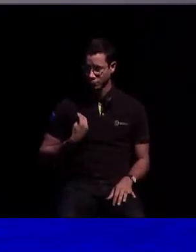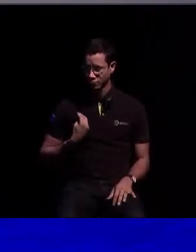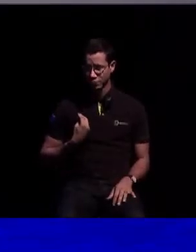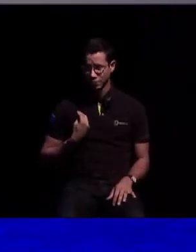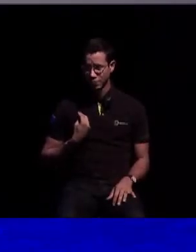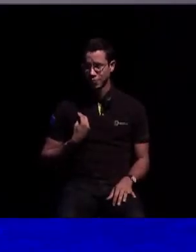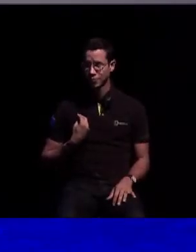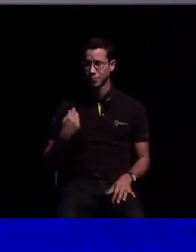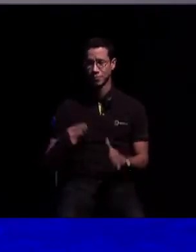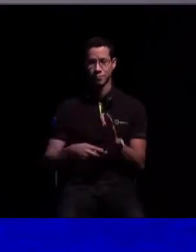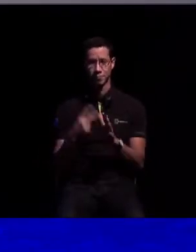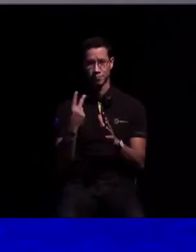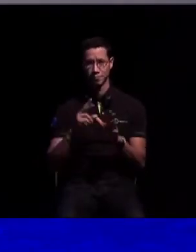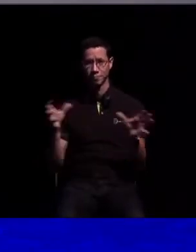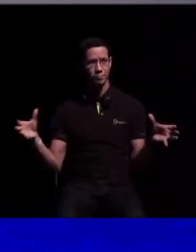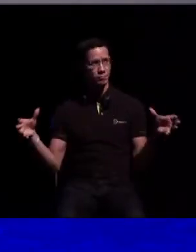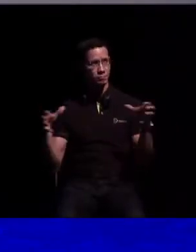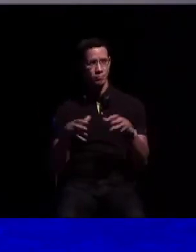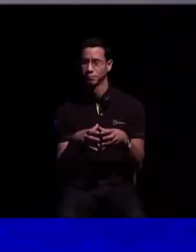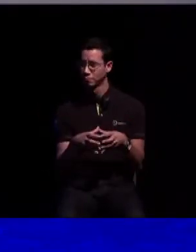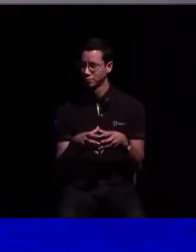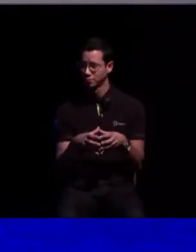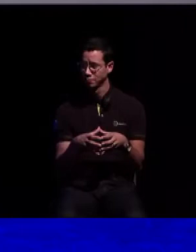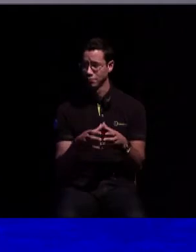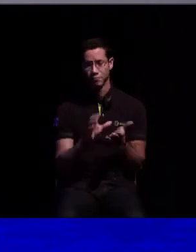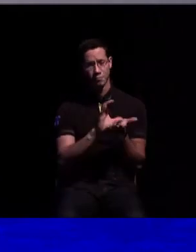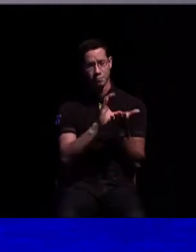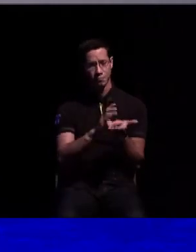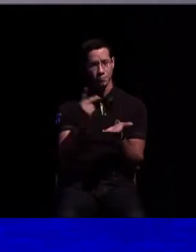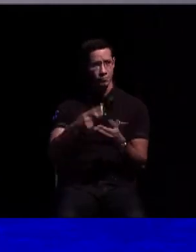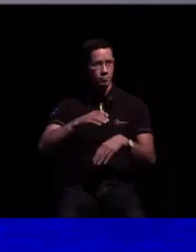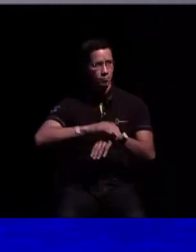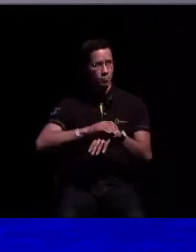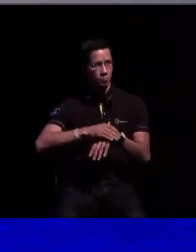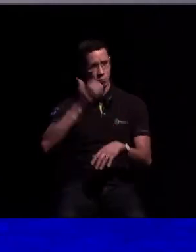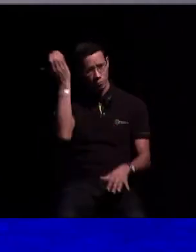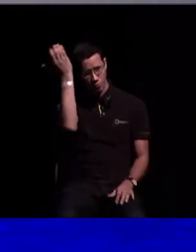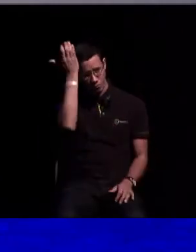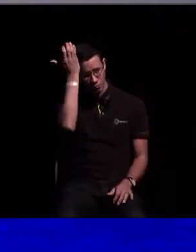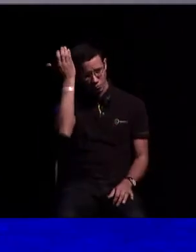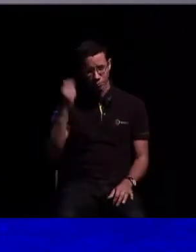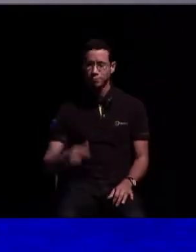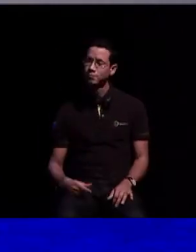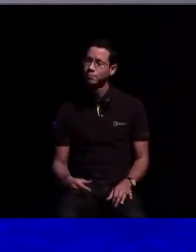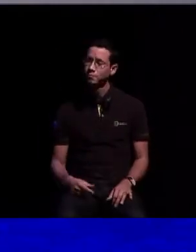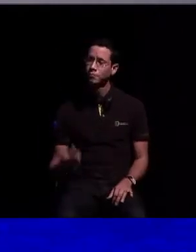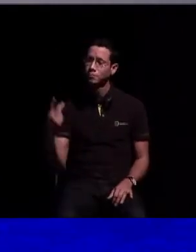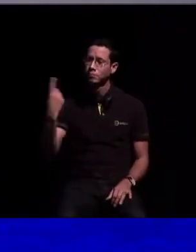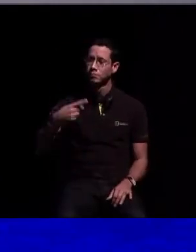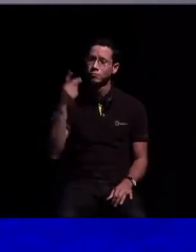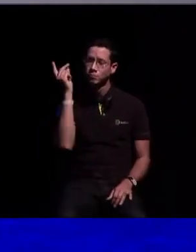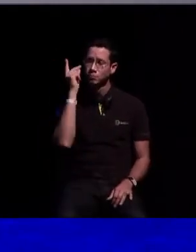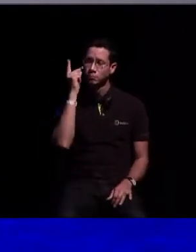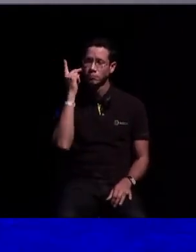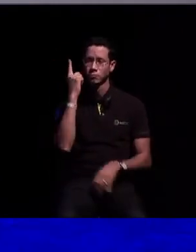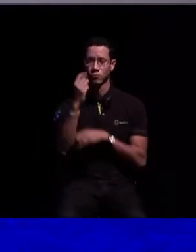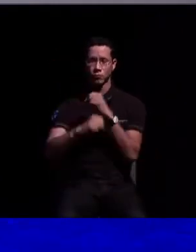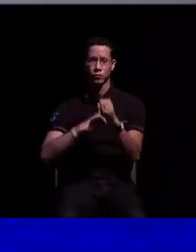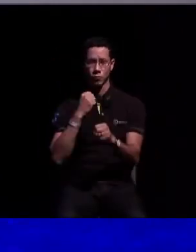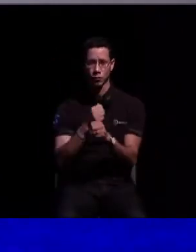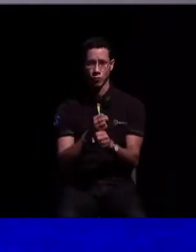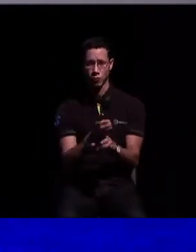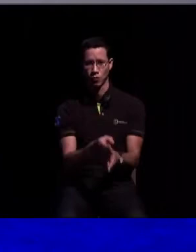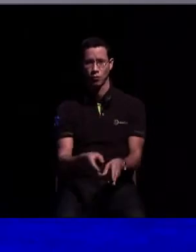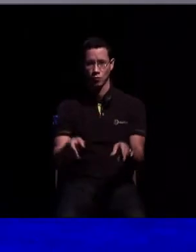segunda vez no encontro, patrocinado pelo SESC. Eu estou na cidade de São Paulo há pouco mais de um ano e eu